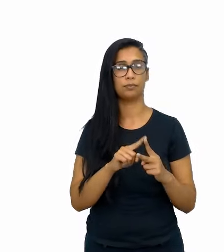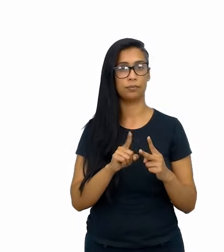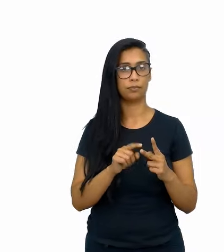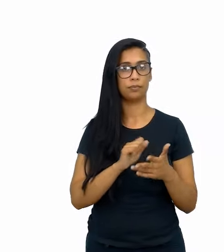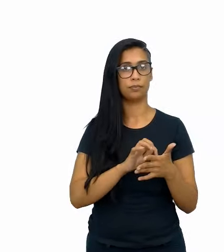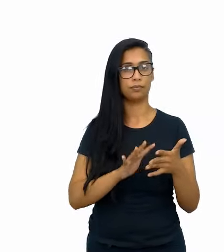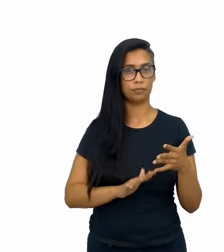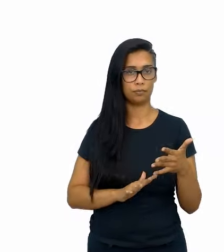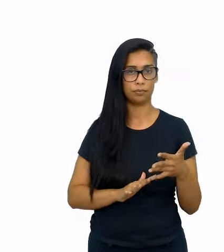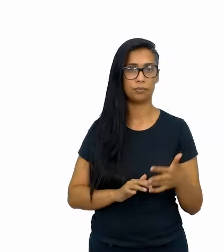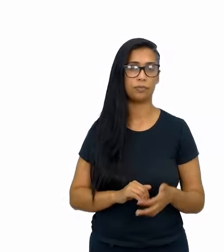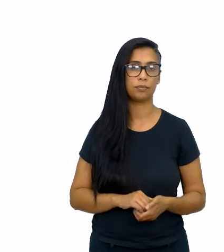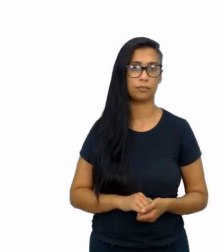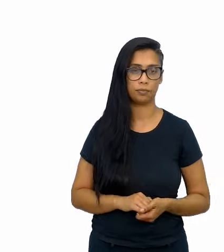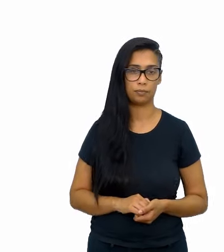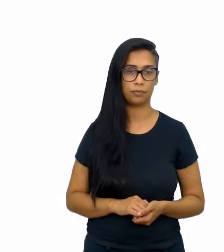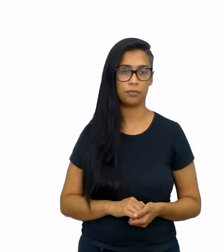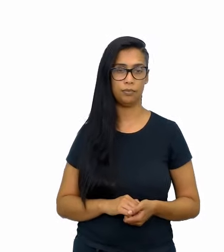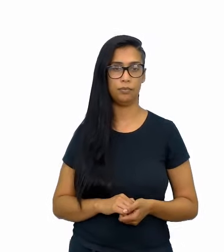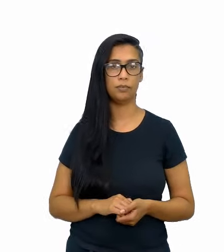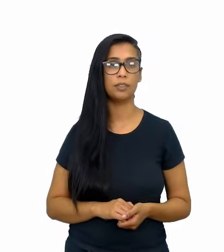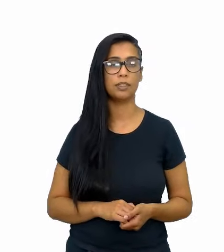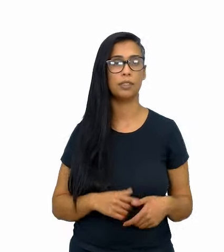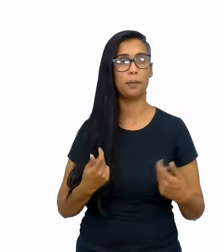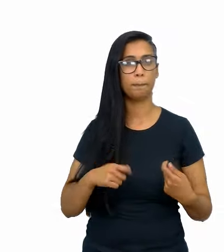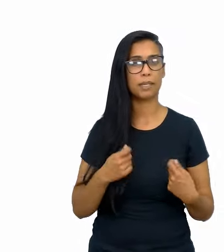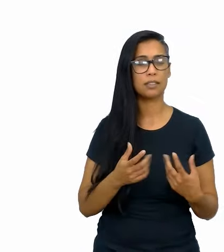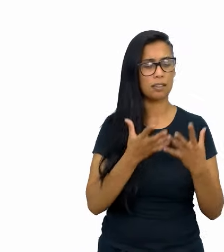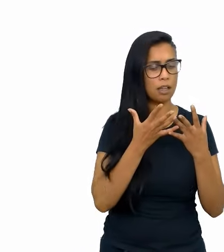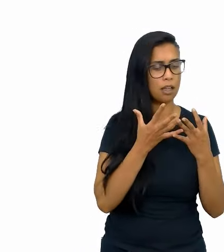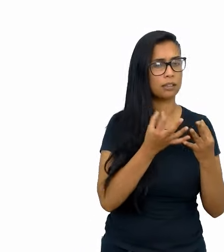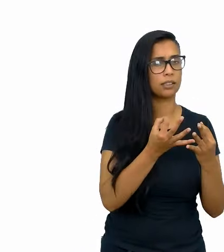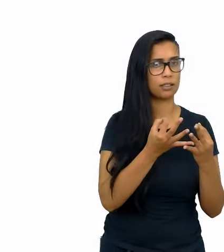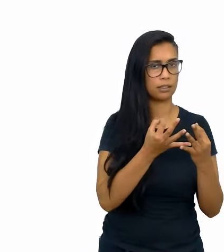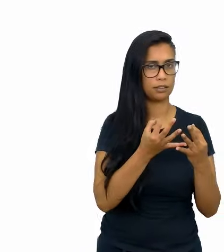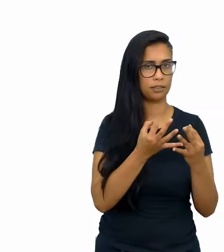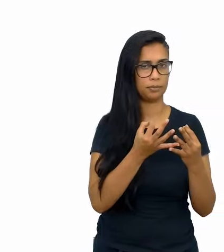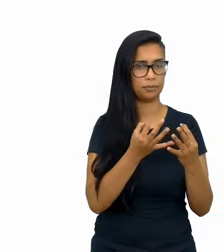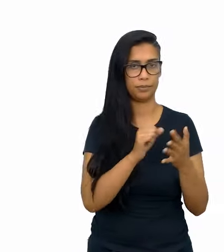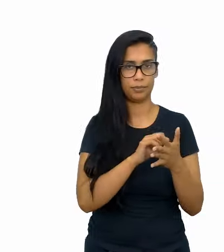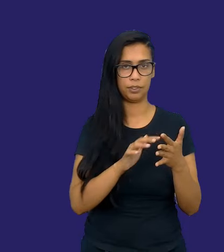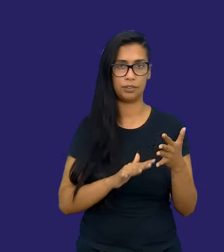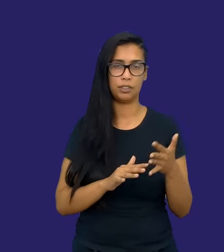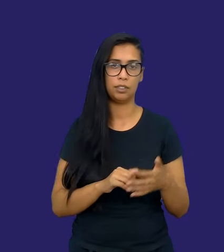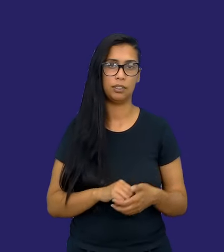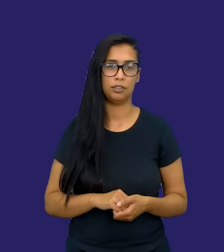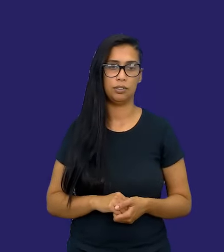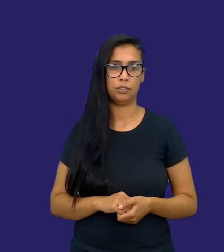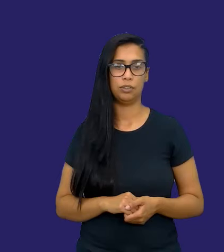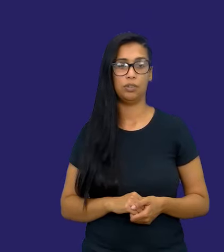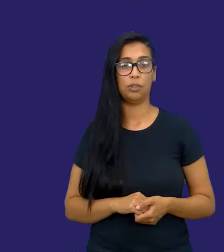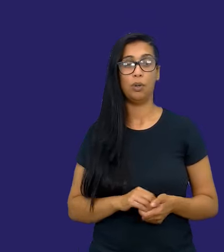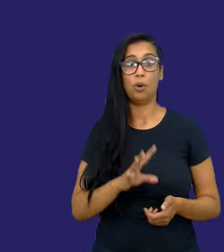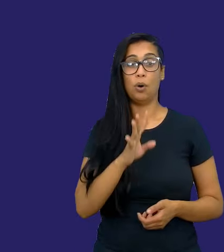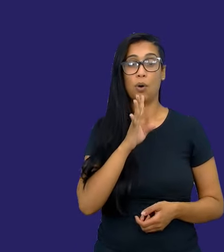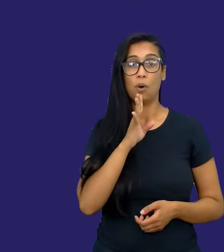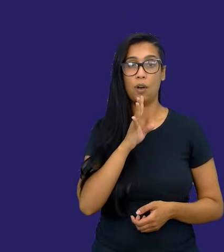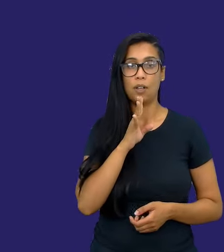chegado o momento de colocarmos uma lupa nessas atividades. Bem, então, conhecendo e analisando